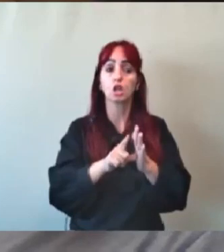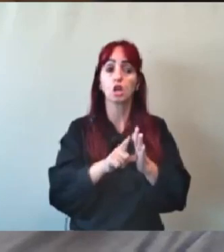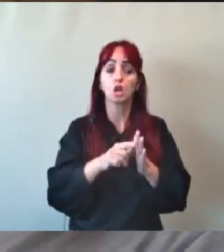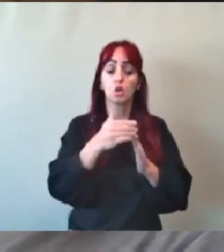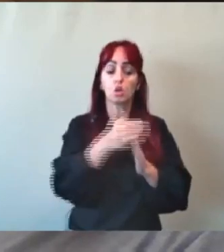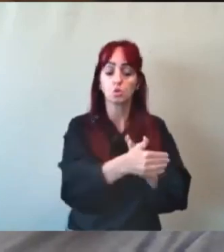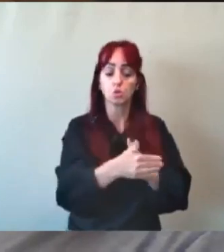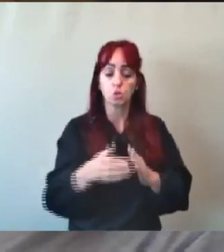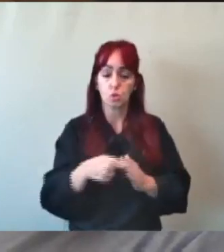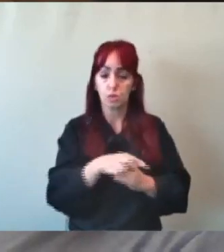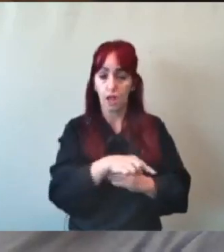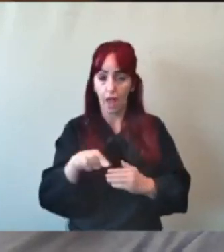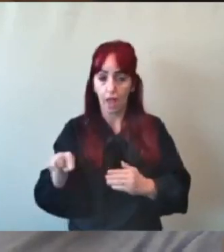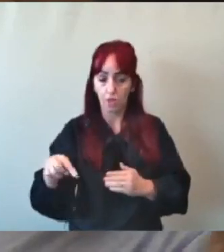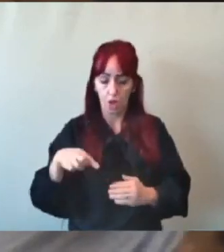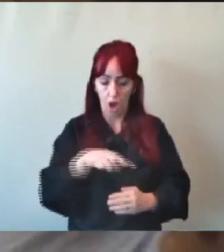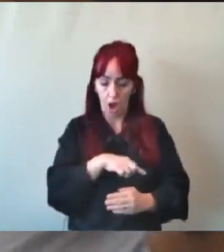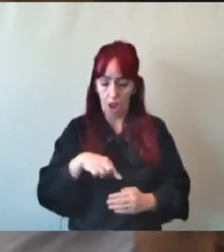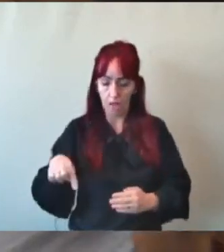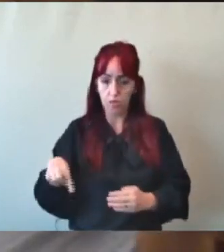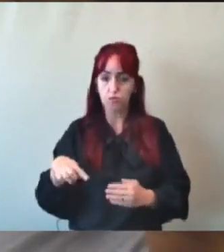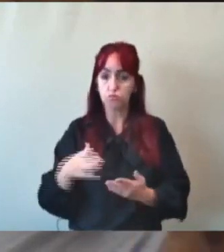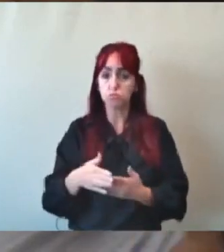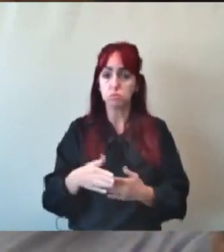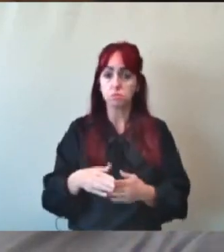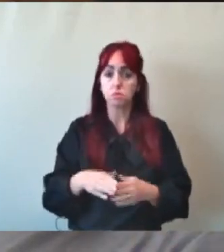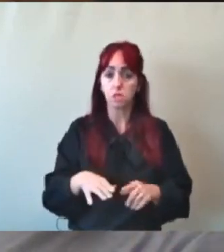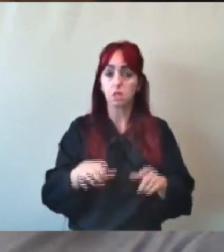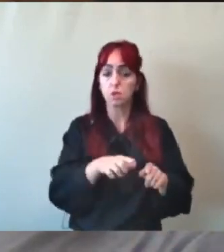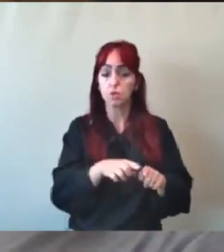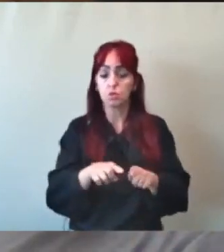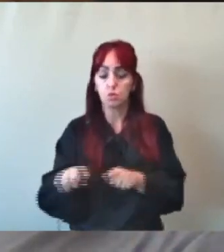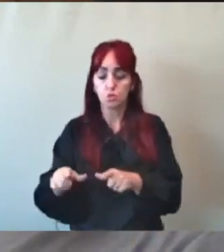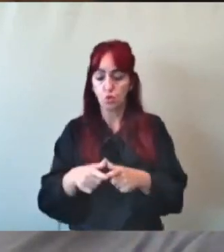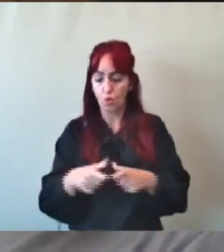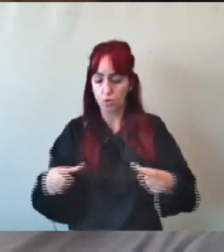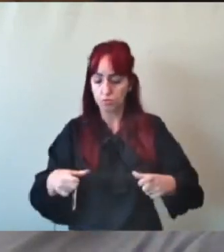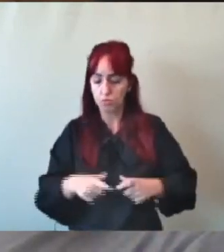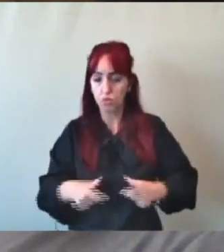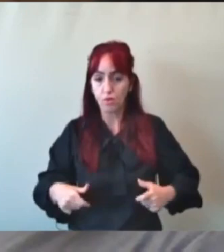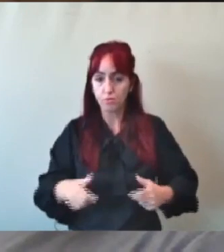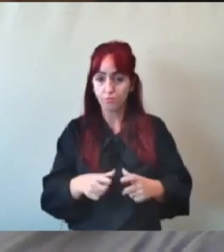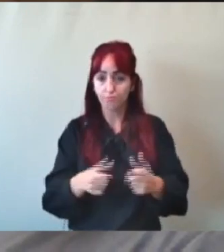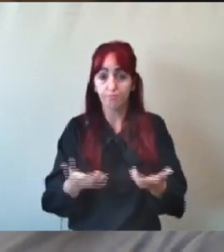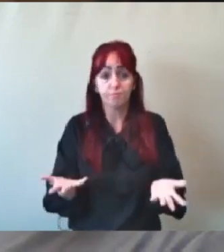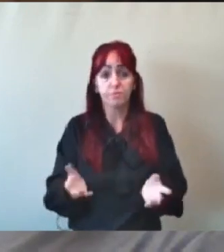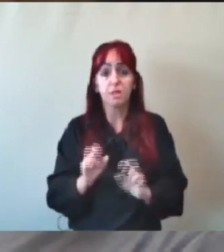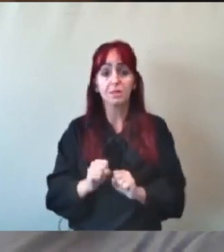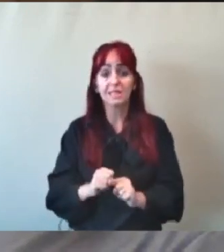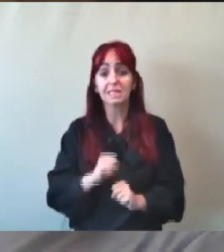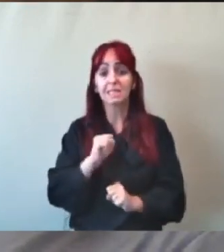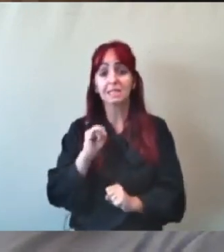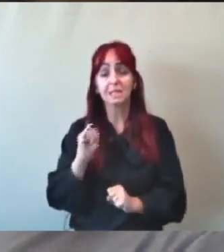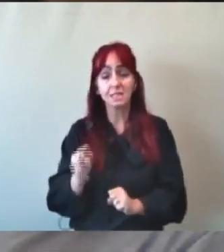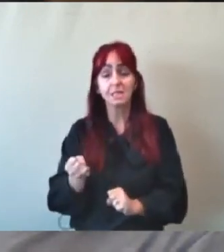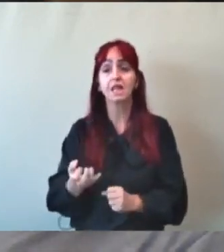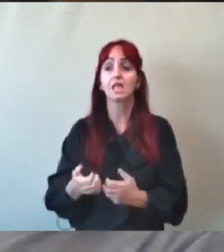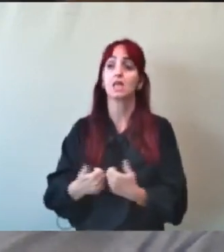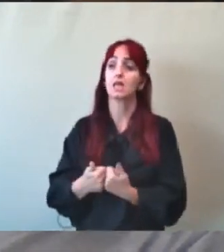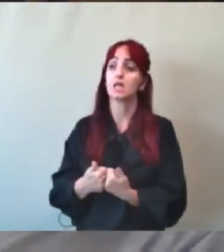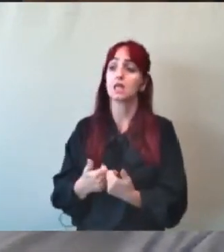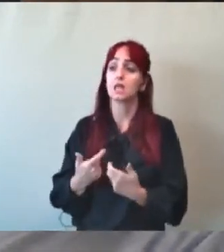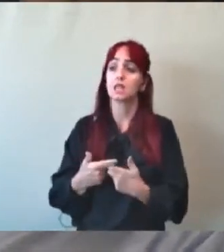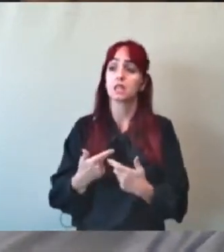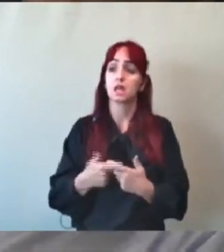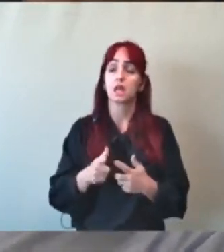para cá. Com a implantação da linha exclusiva de ônibus, corre o risco de aumentar a velocidade dos ônibus e aumentar o número de